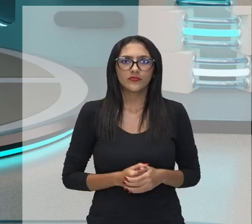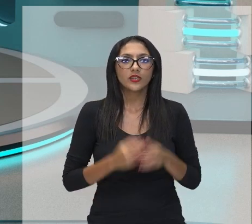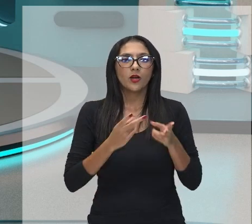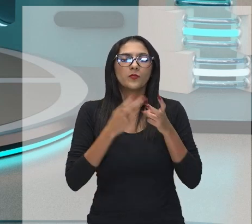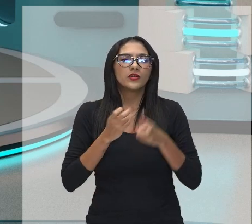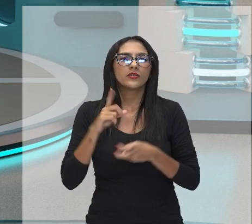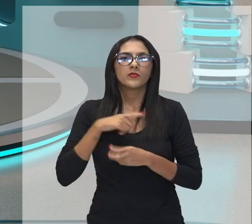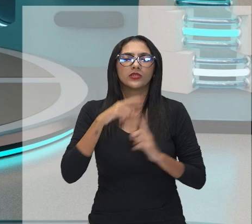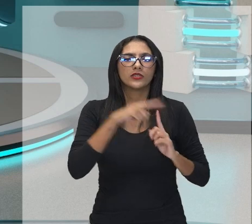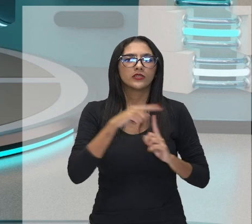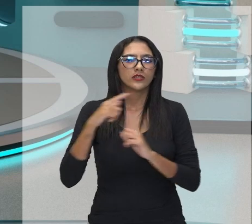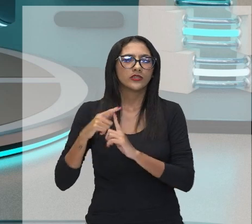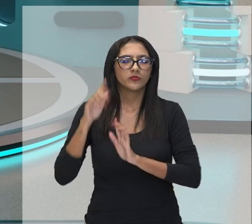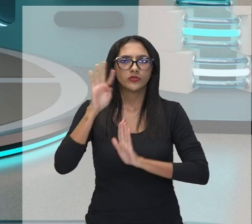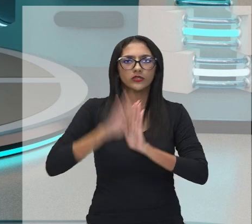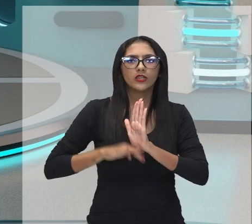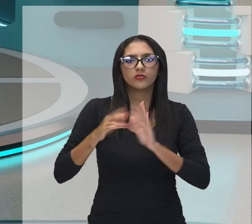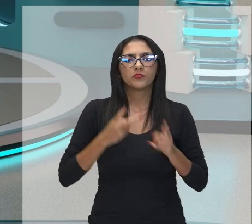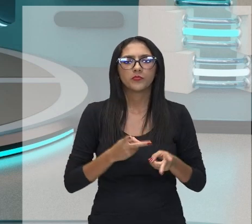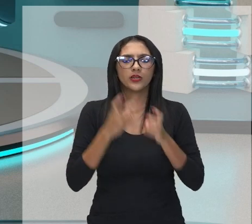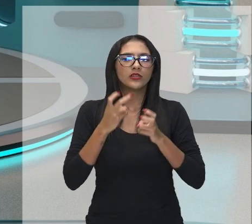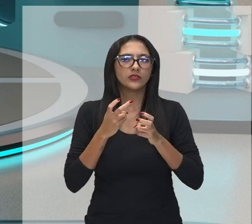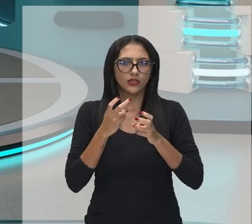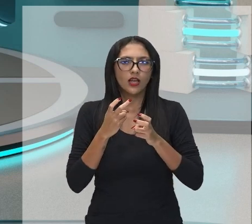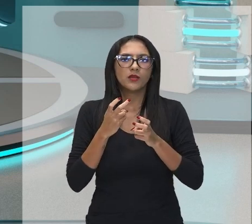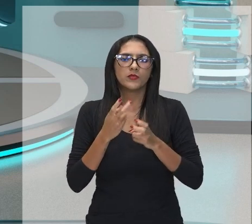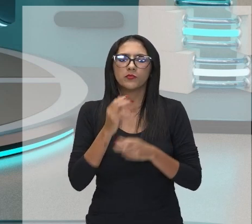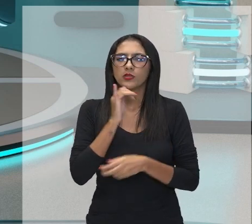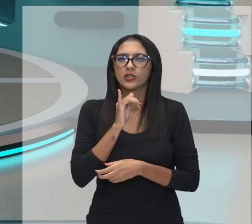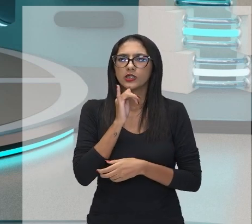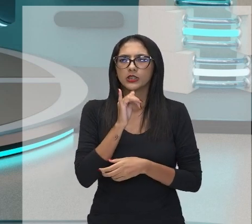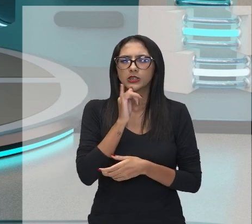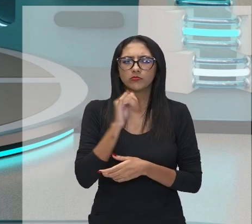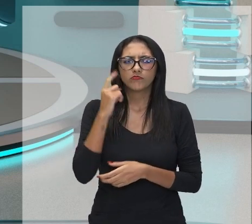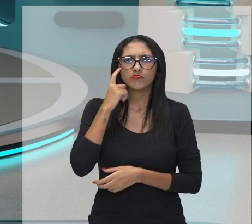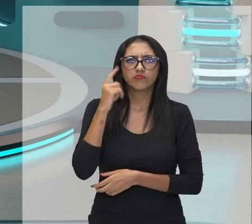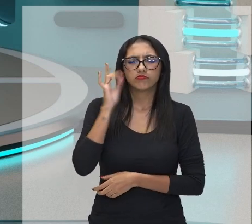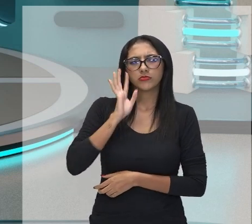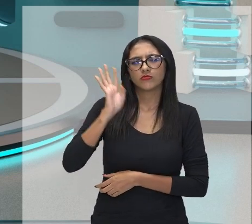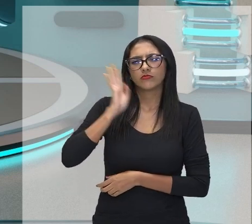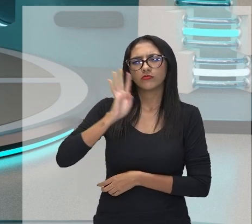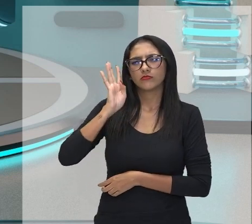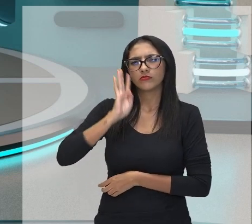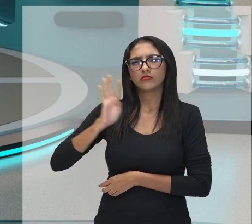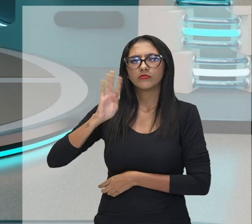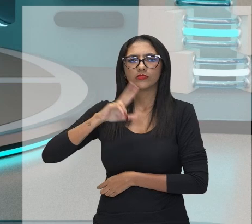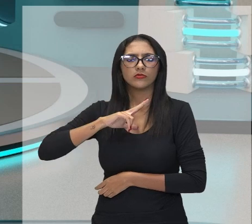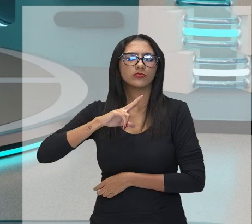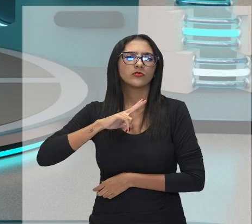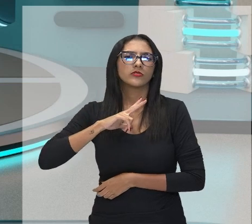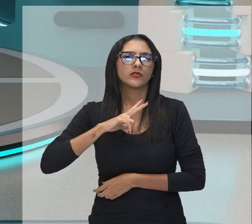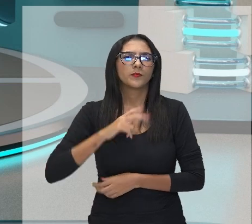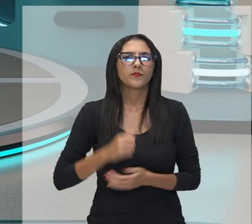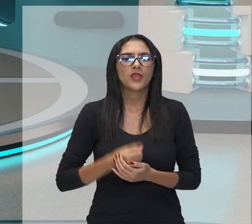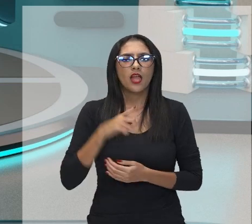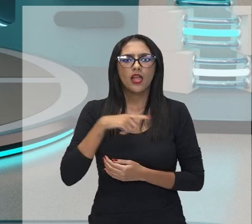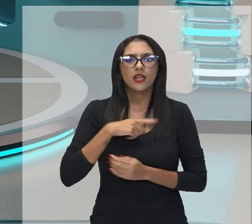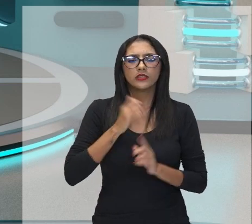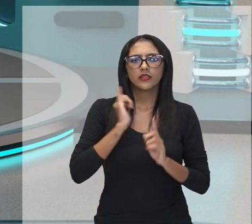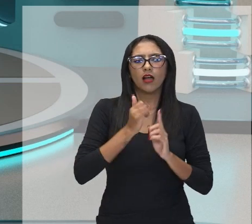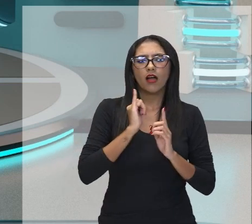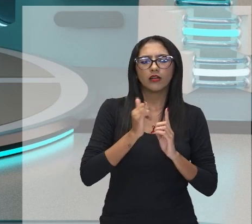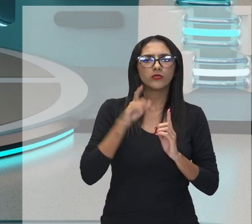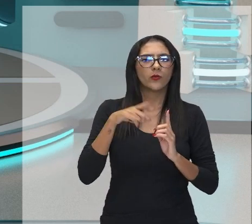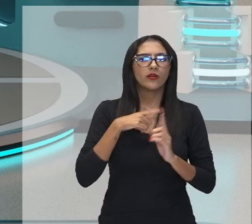livre revela para a gente o que está passando lá nos pensamentos de Fabiano. Esse narrador conhece